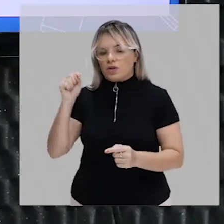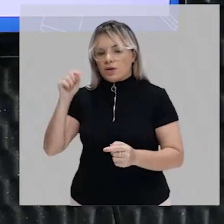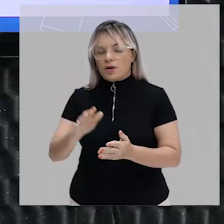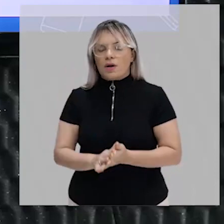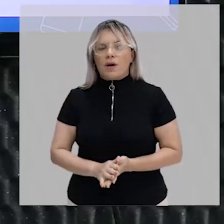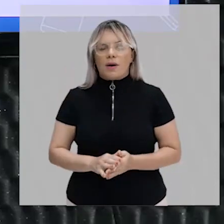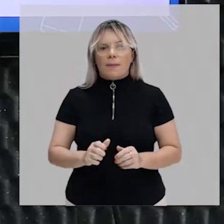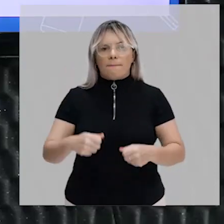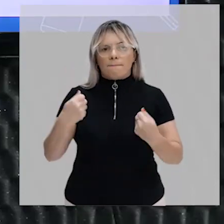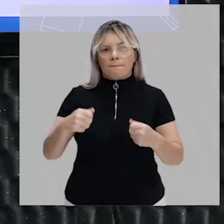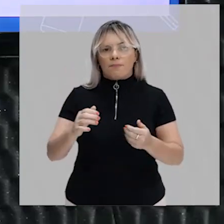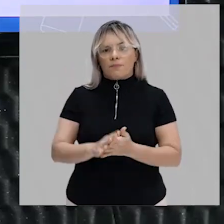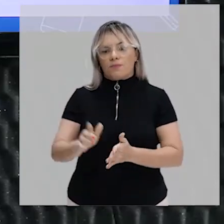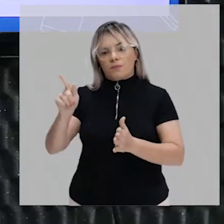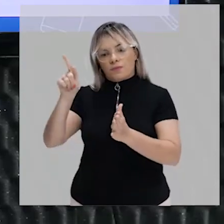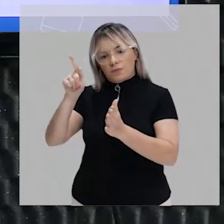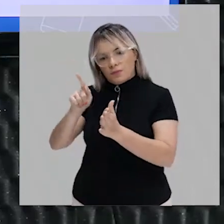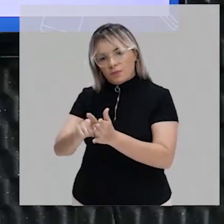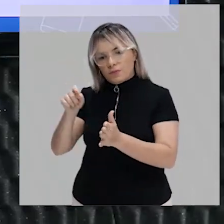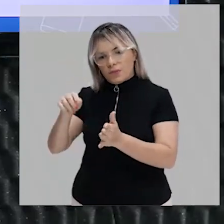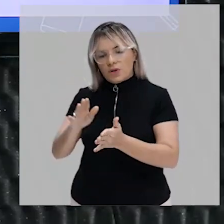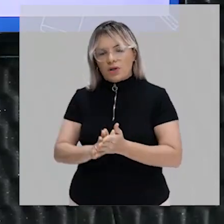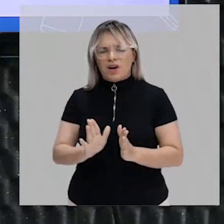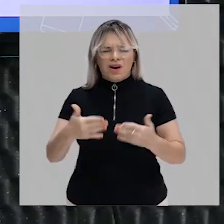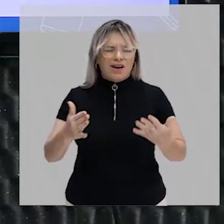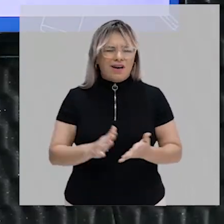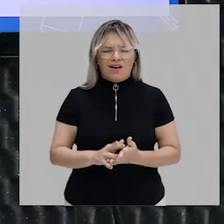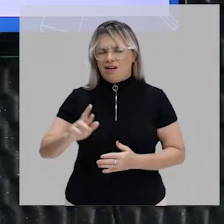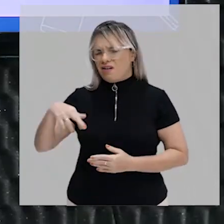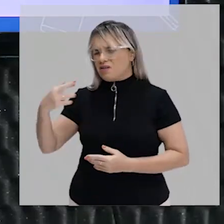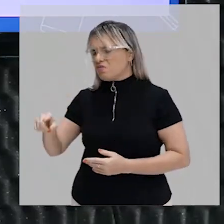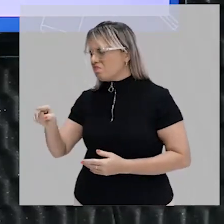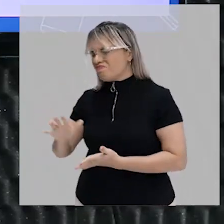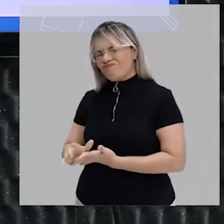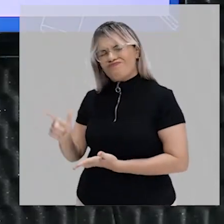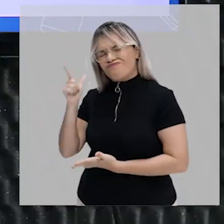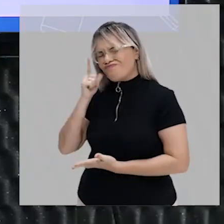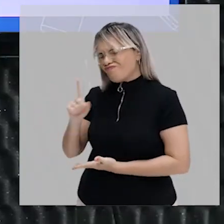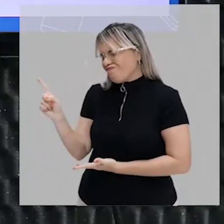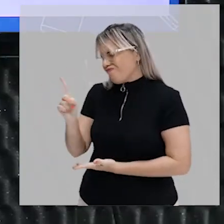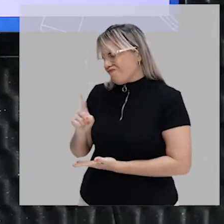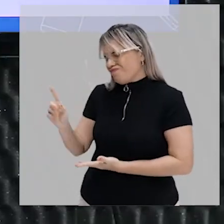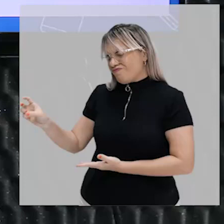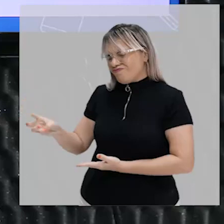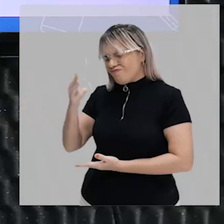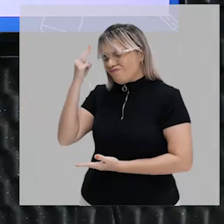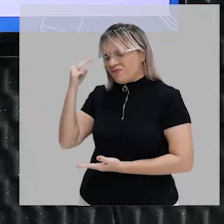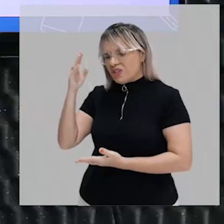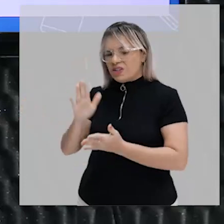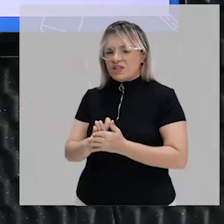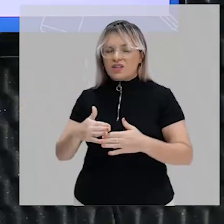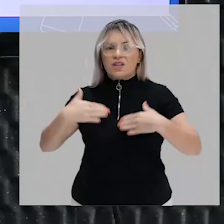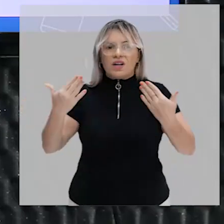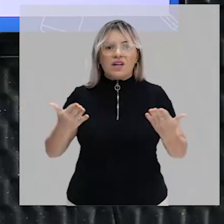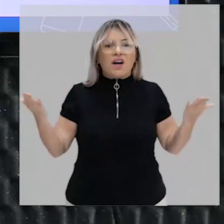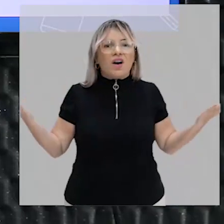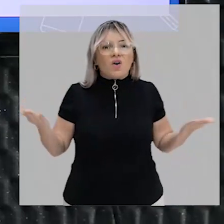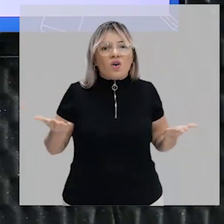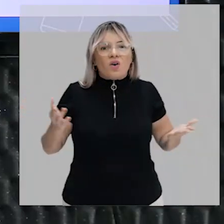esse o detalhe. Renata, aí eu não vou conseguir memorizar, parece que são duas fórmulas, e agora? E agora,